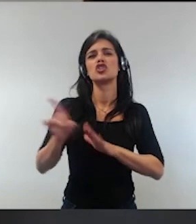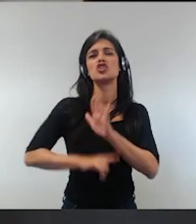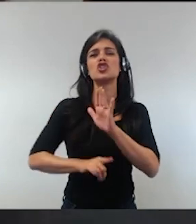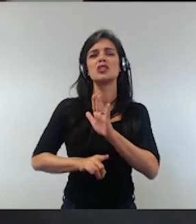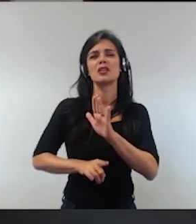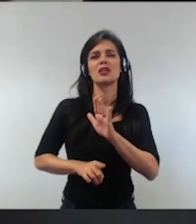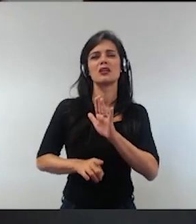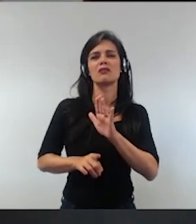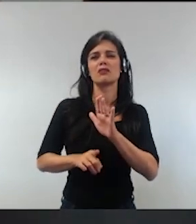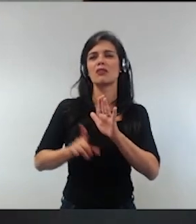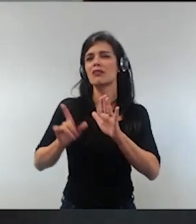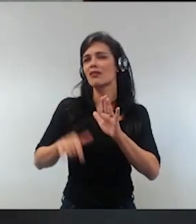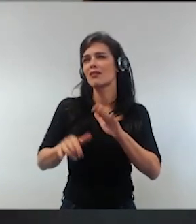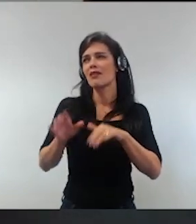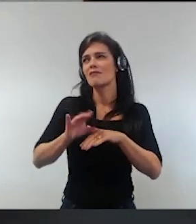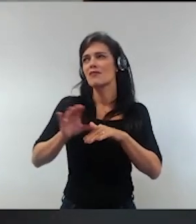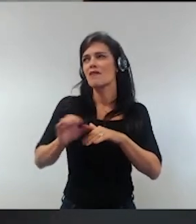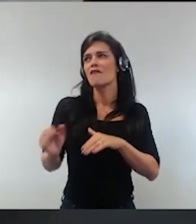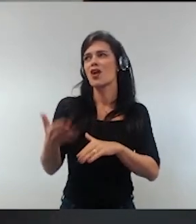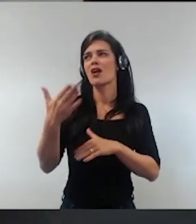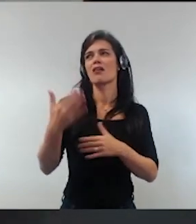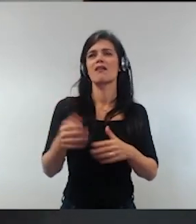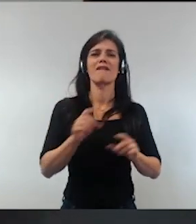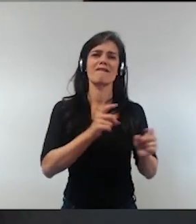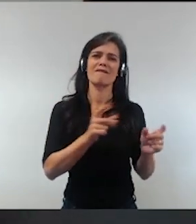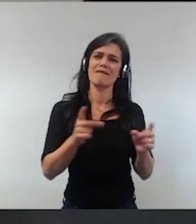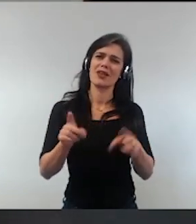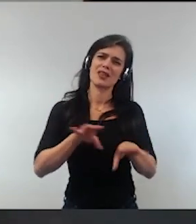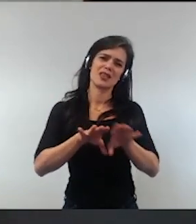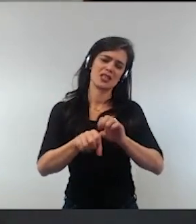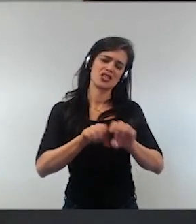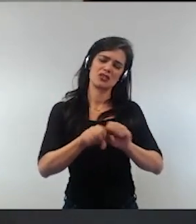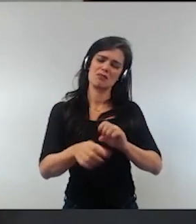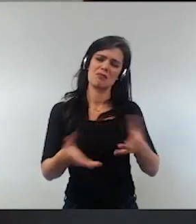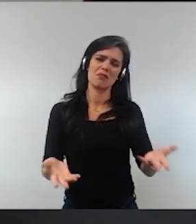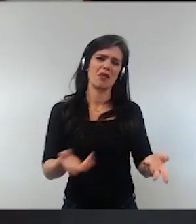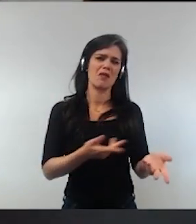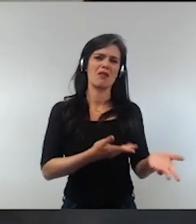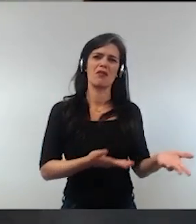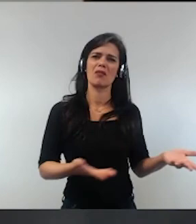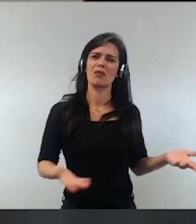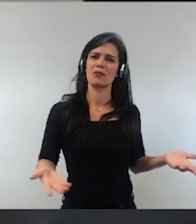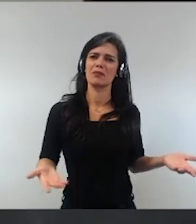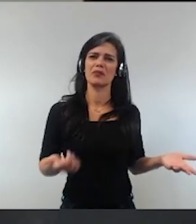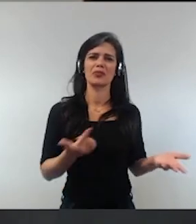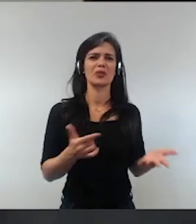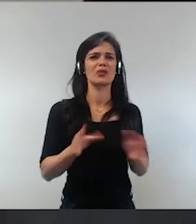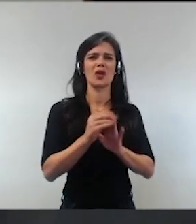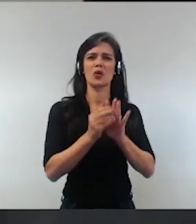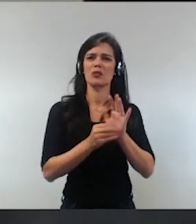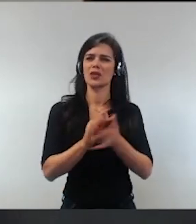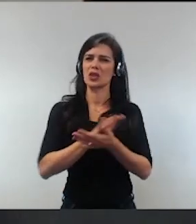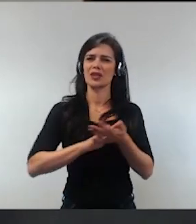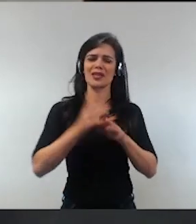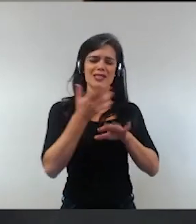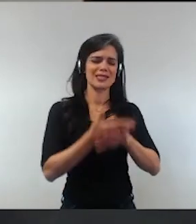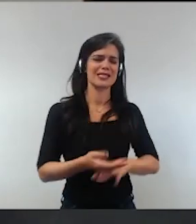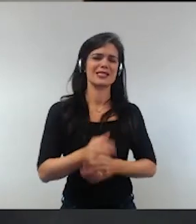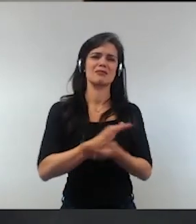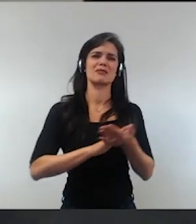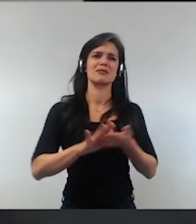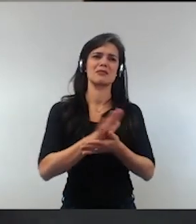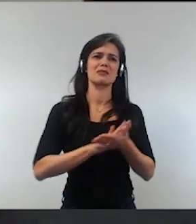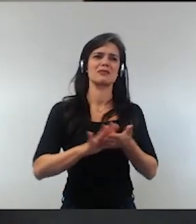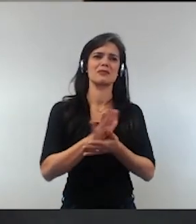estelionato educacional, né? Vendendo diplomas aí à prestação, sem qualquer conteúdo, né? E